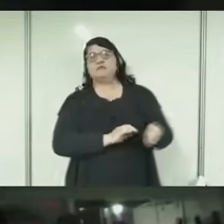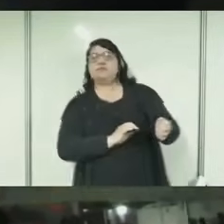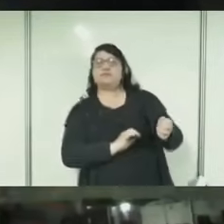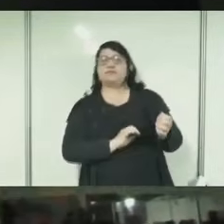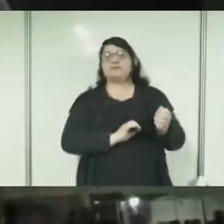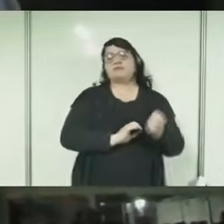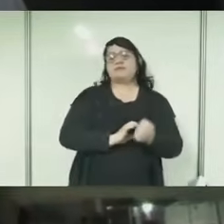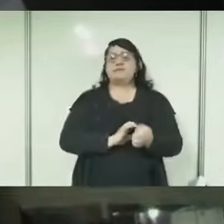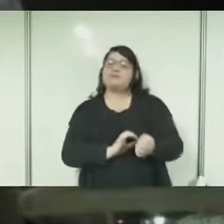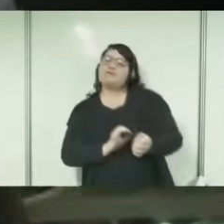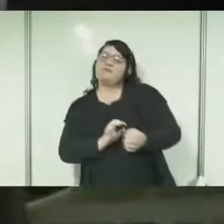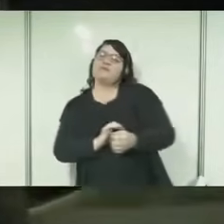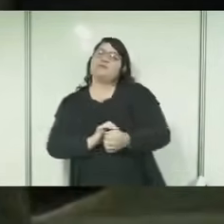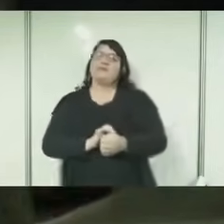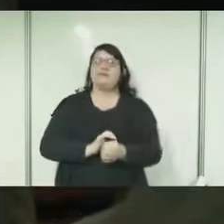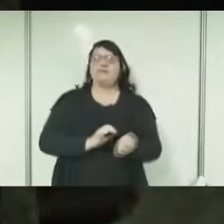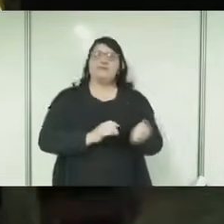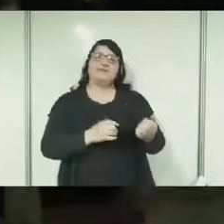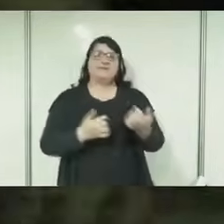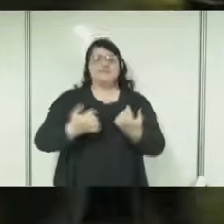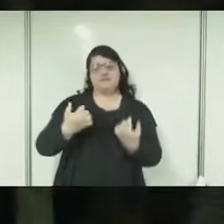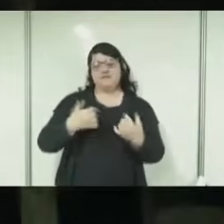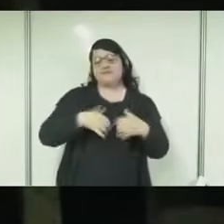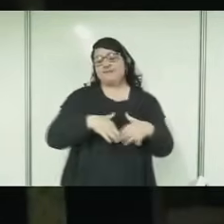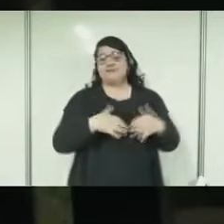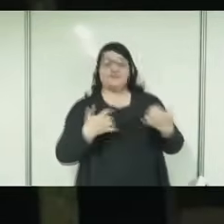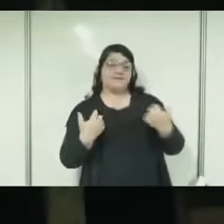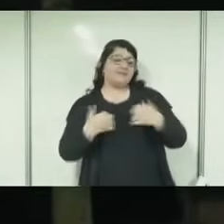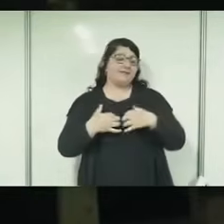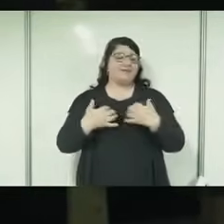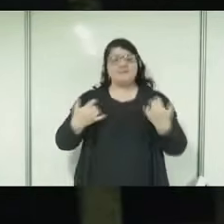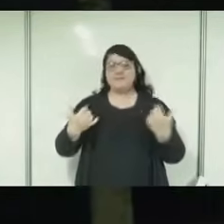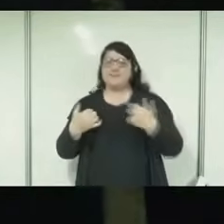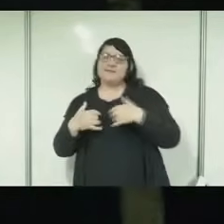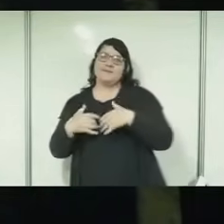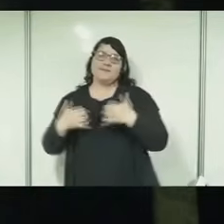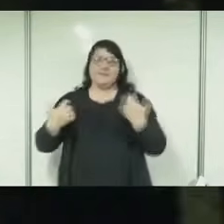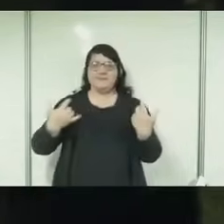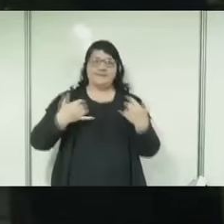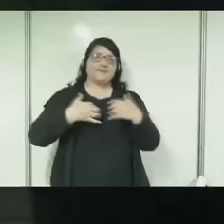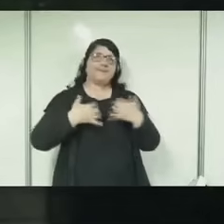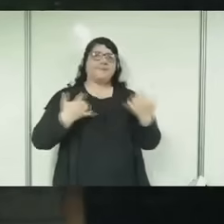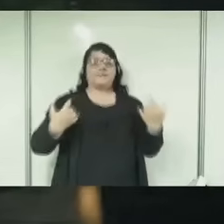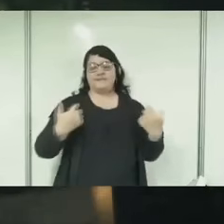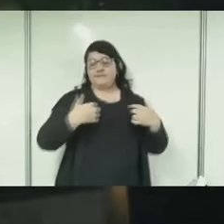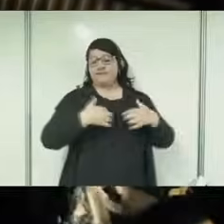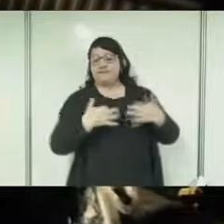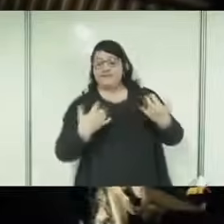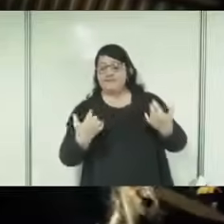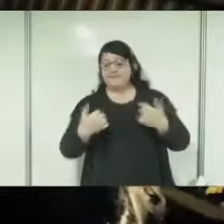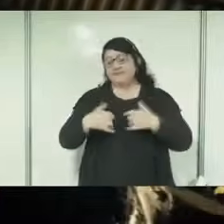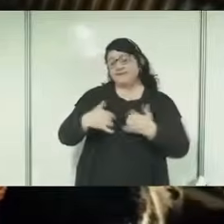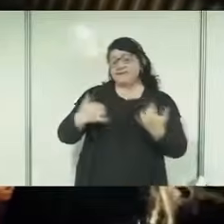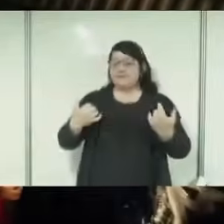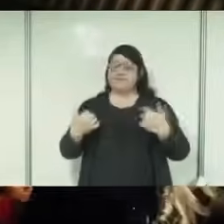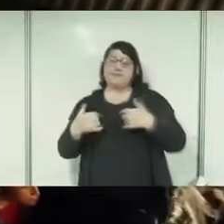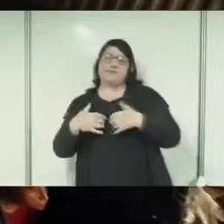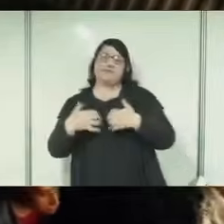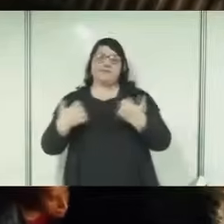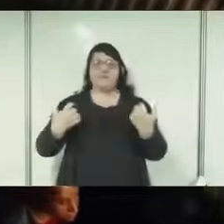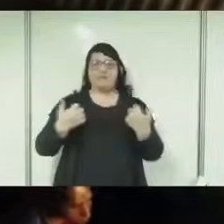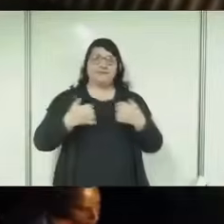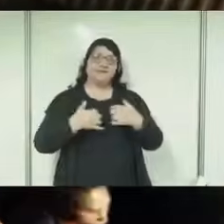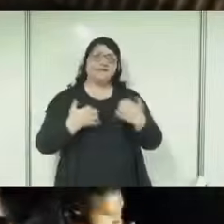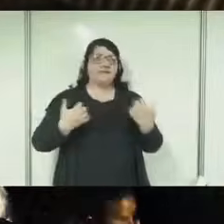Lauê, lauê, lauê, lauê, lauê, lauê,